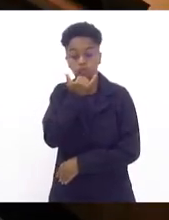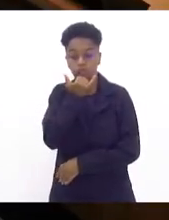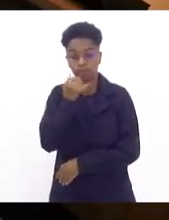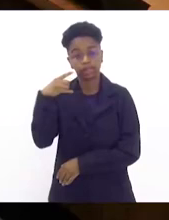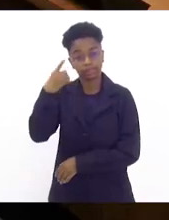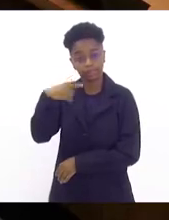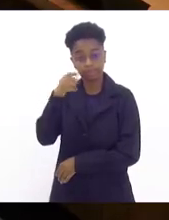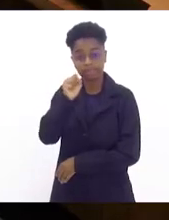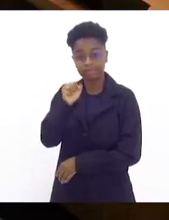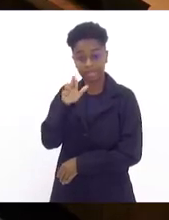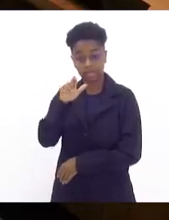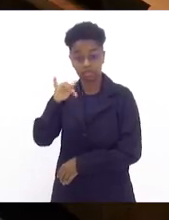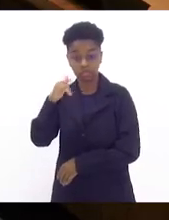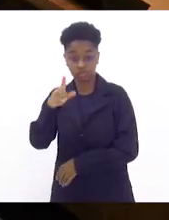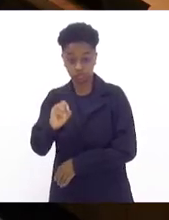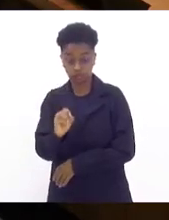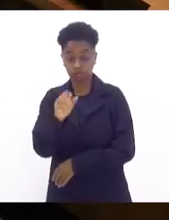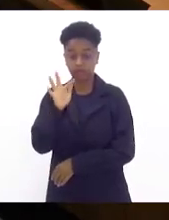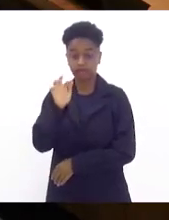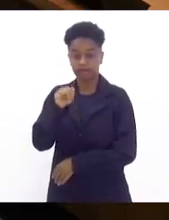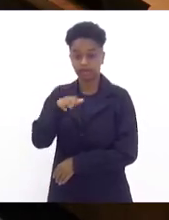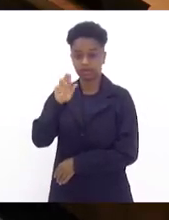deputado Sérgio Fernandes,